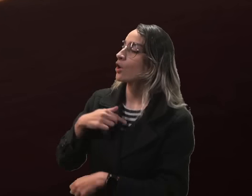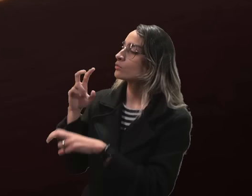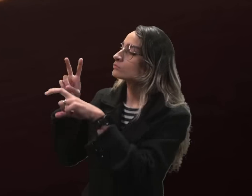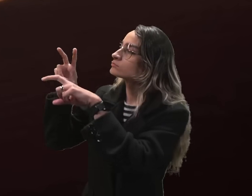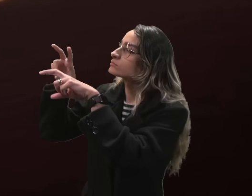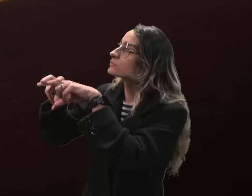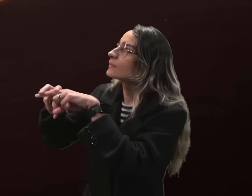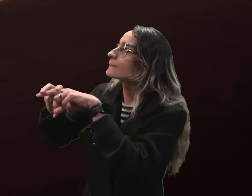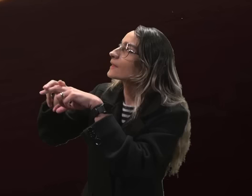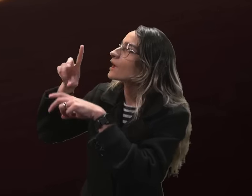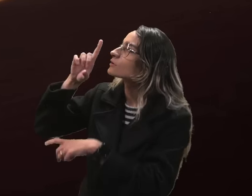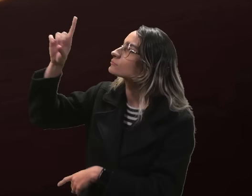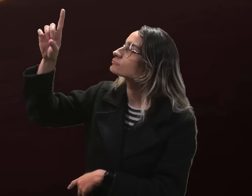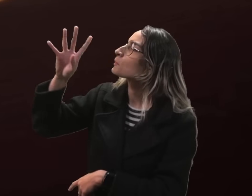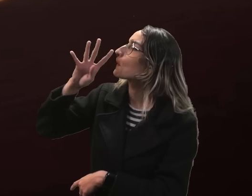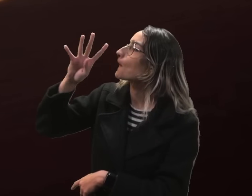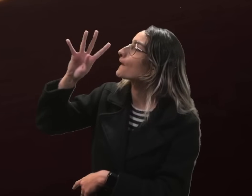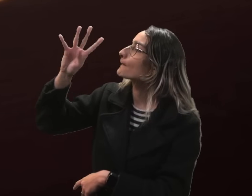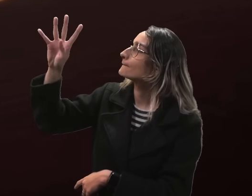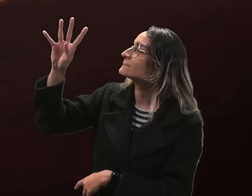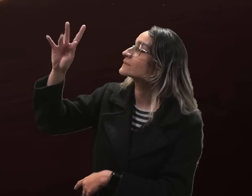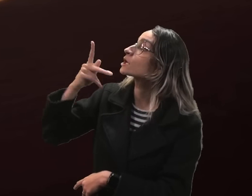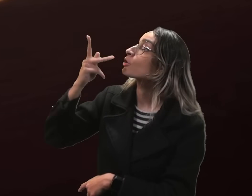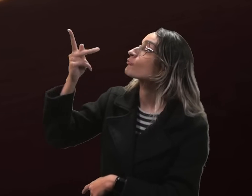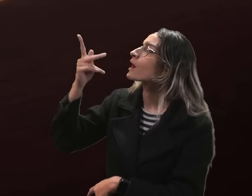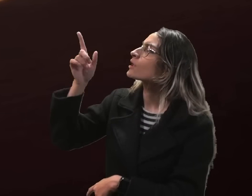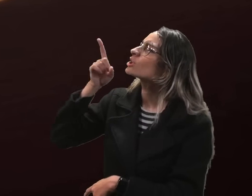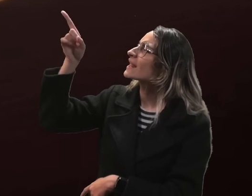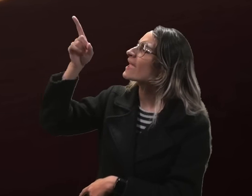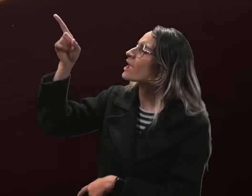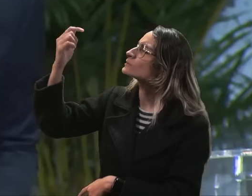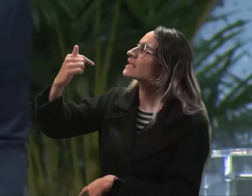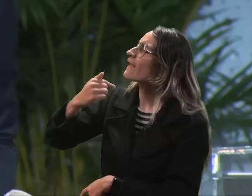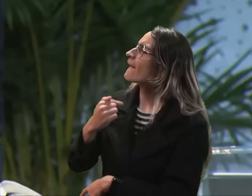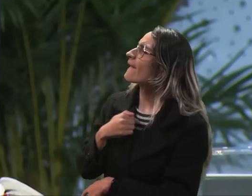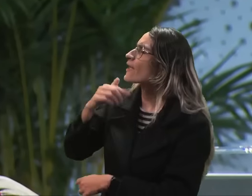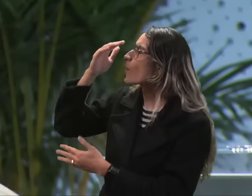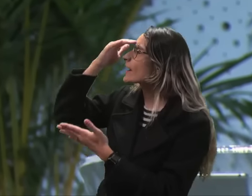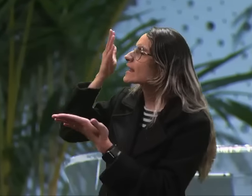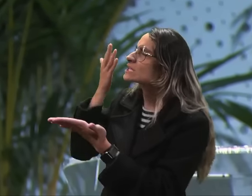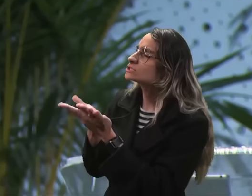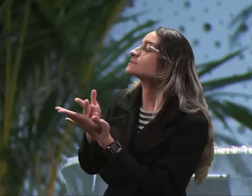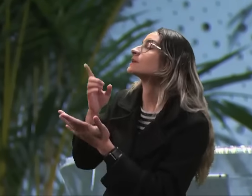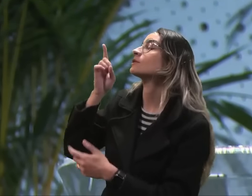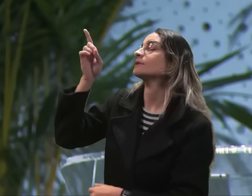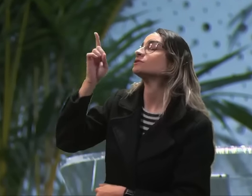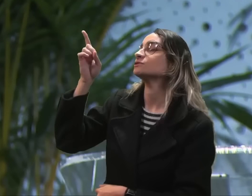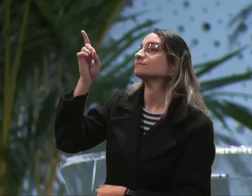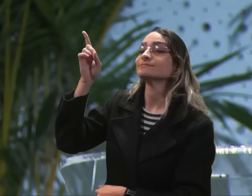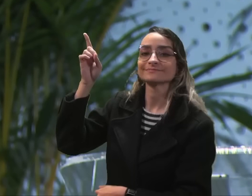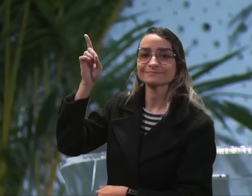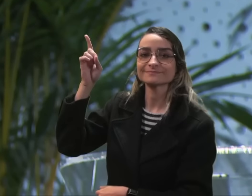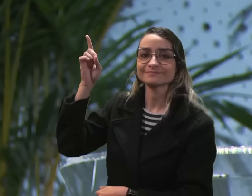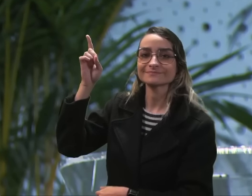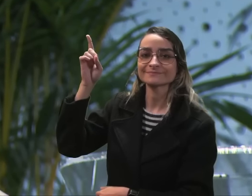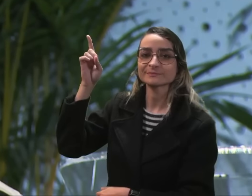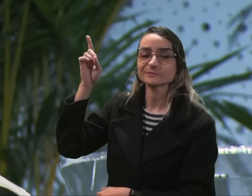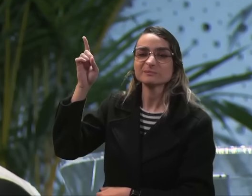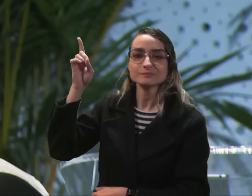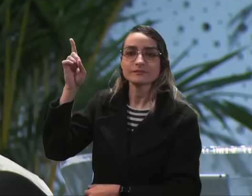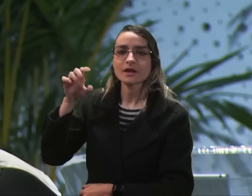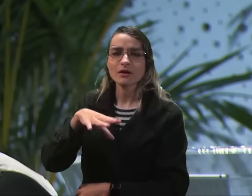Deus meu em quem confio olha pra mim igreja querida tem